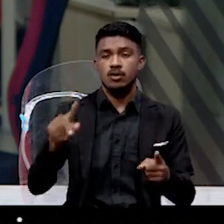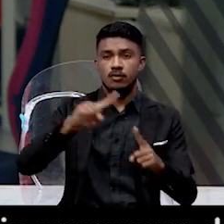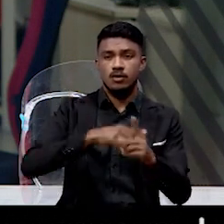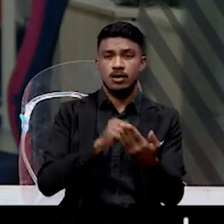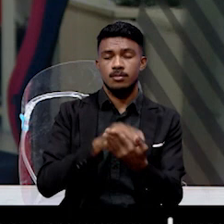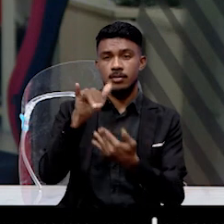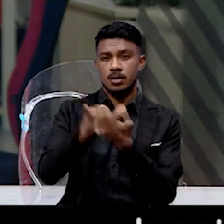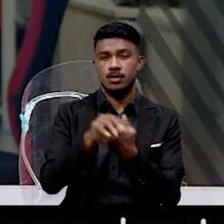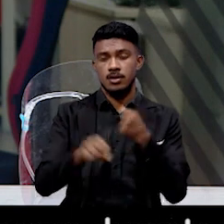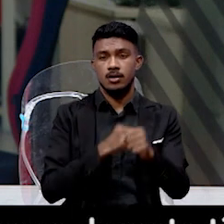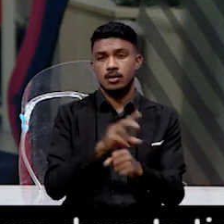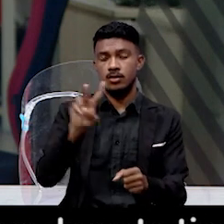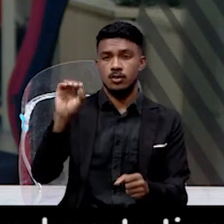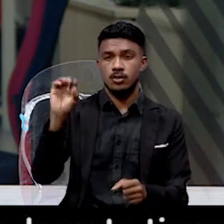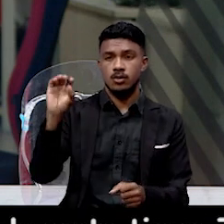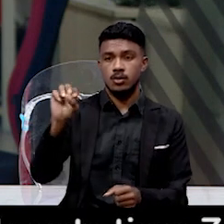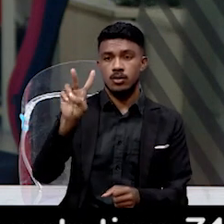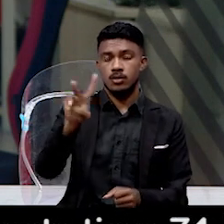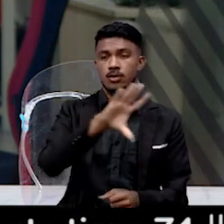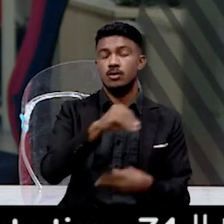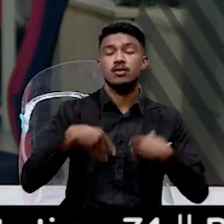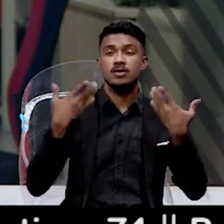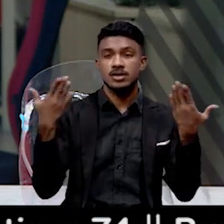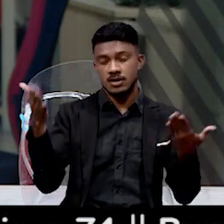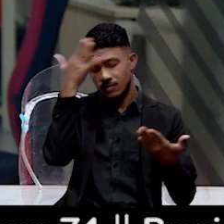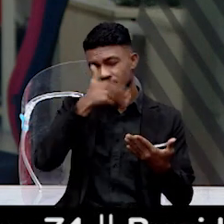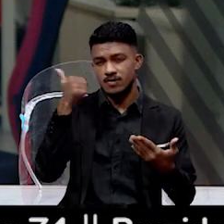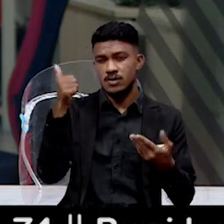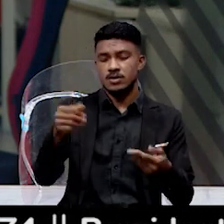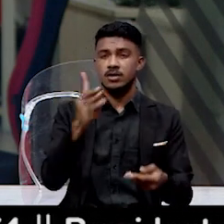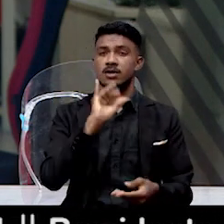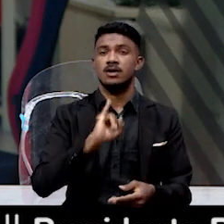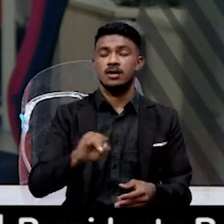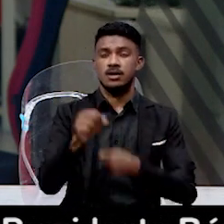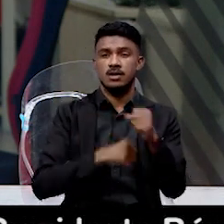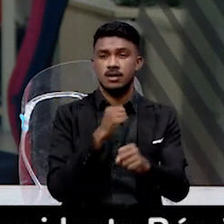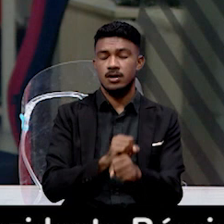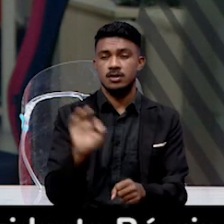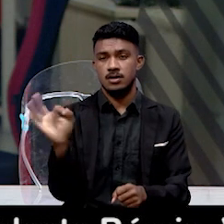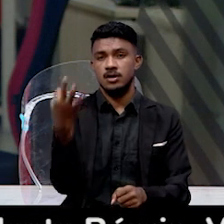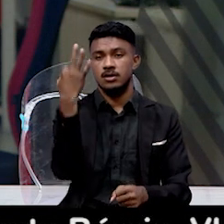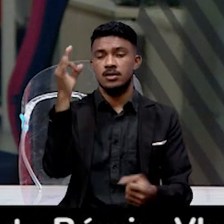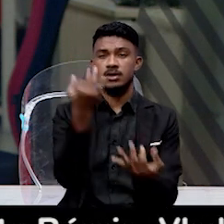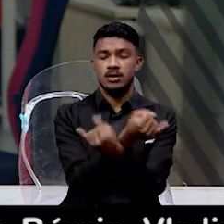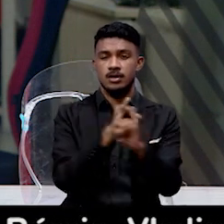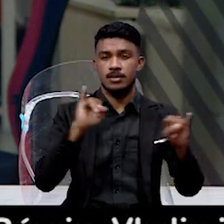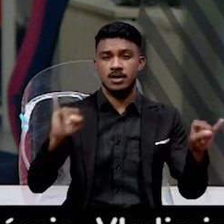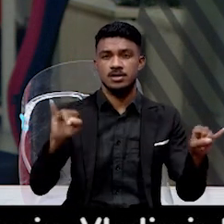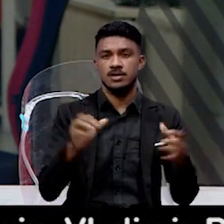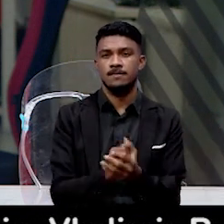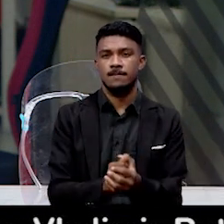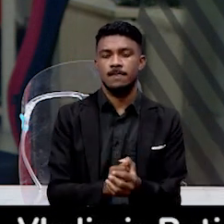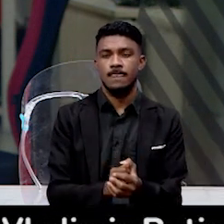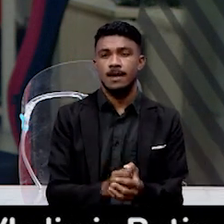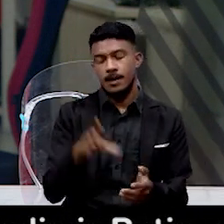liba. Oinsa hosida de dili ne imaze oin lorong hafuin tinang sanun resensia restaura independensia.